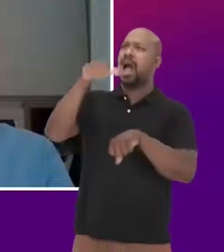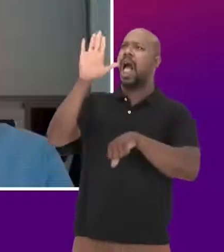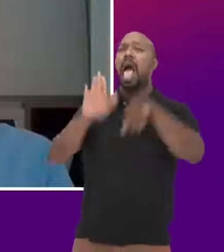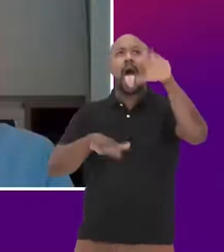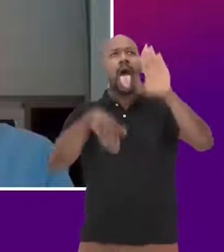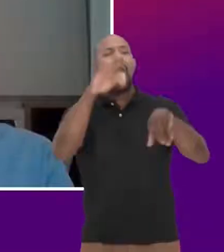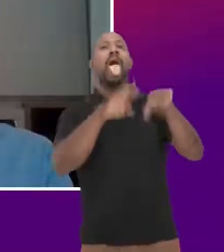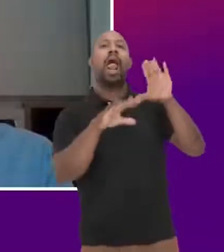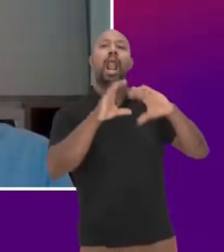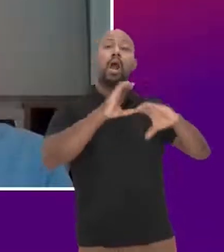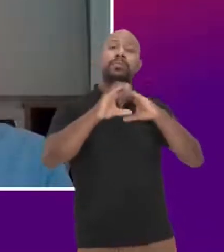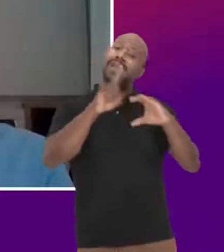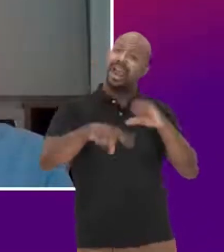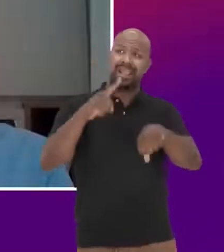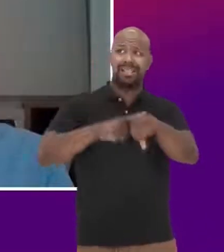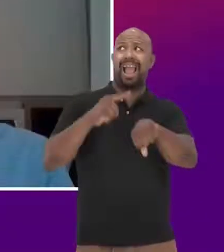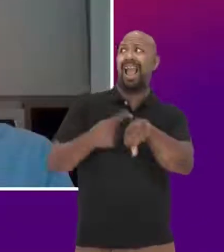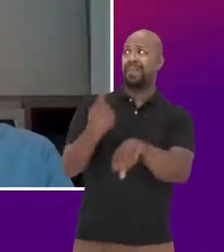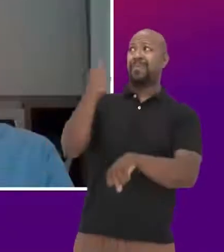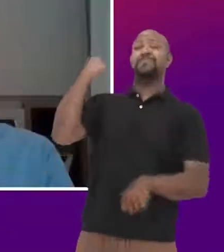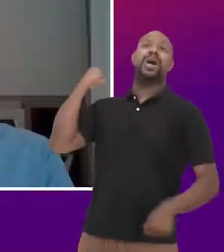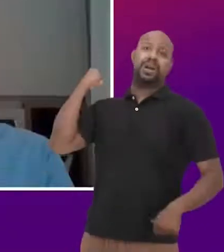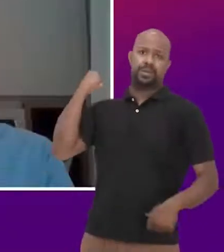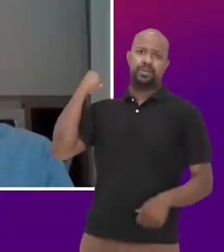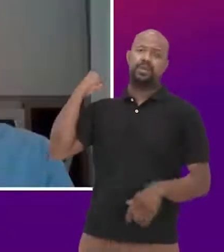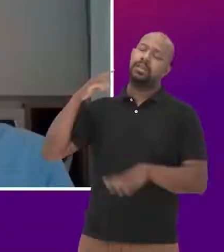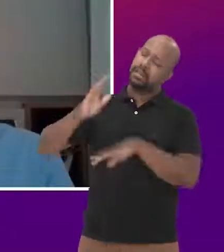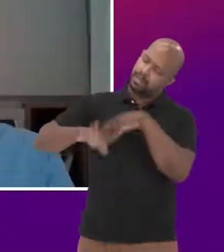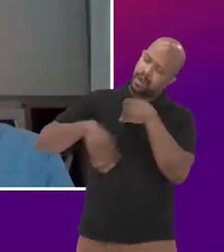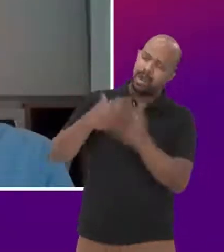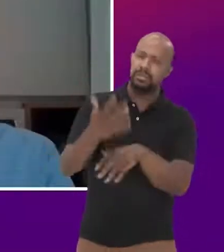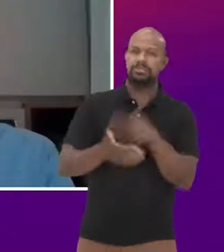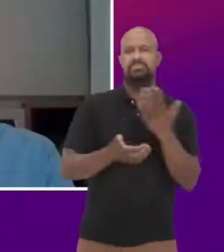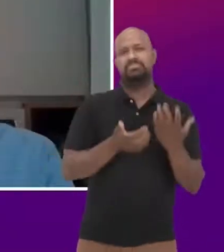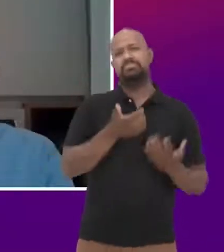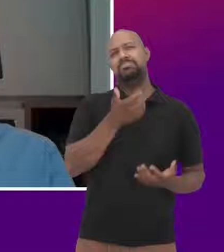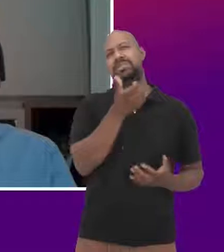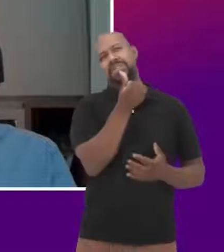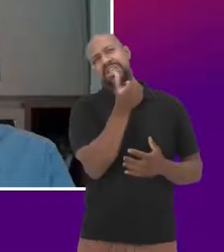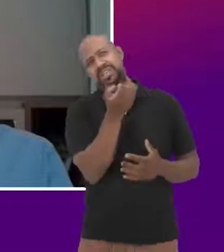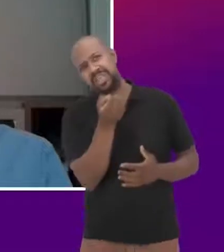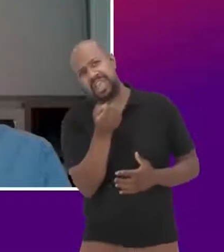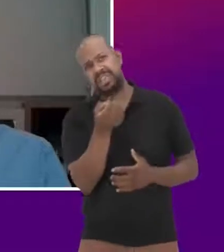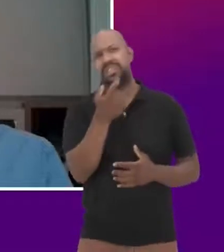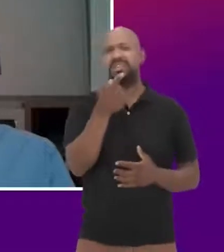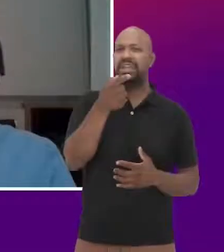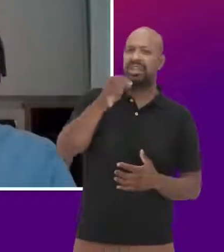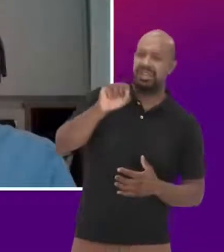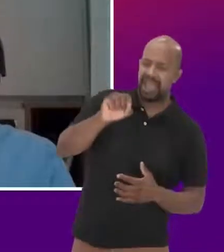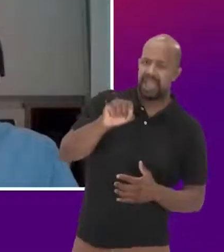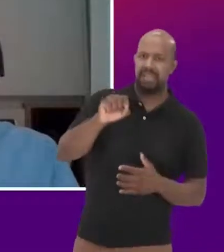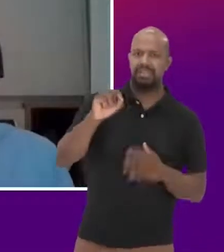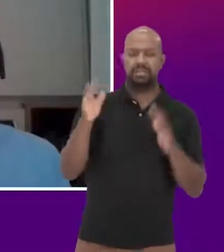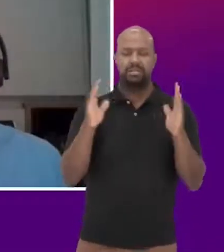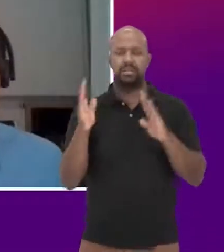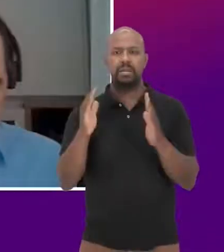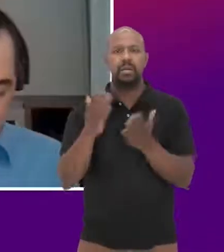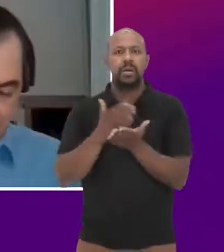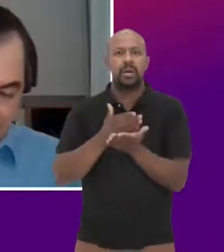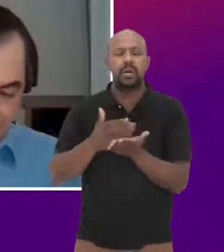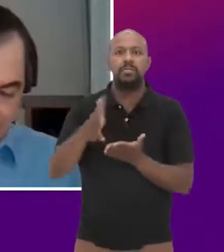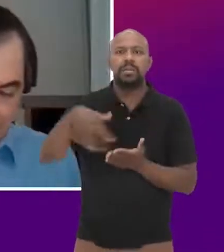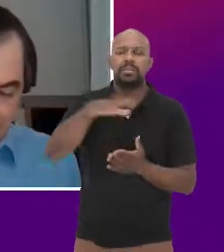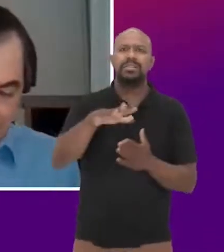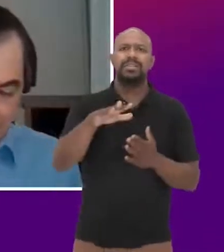eram o que tinha naquele momento. Depois, nos anos 60, 70, você começa a ter uma